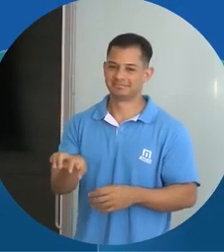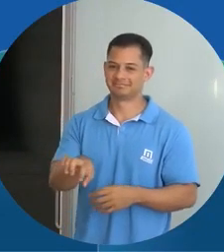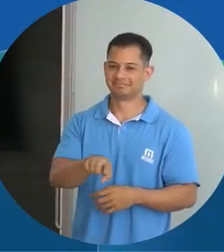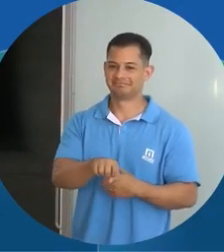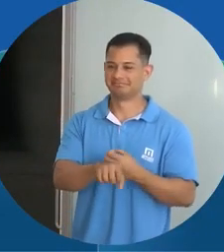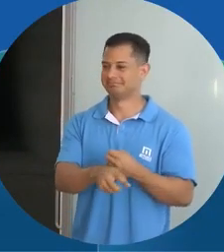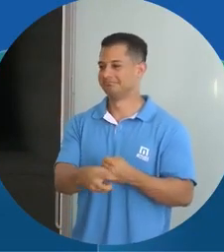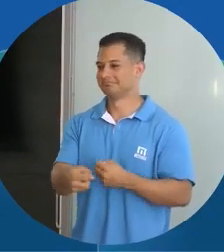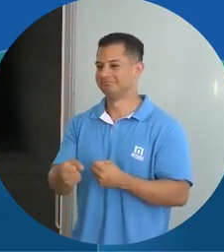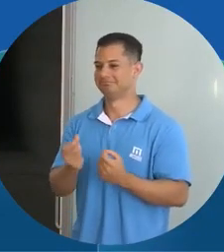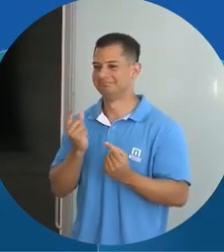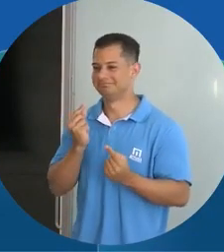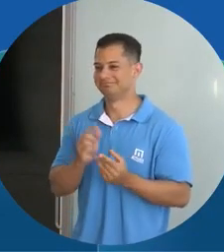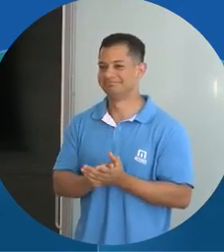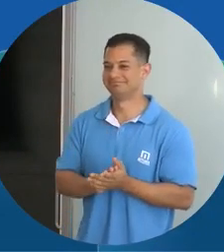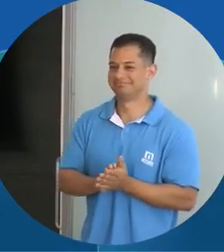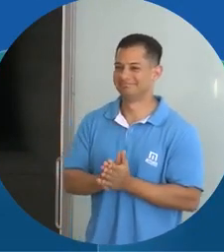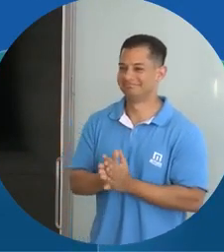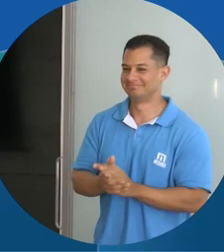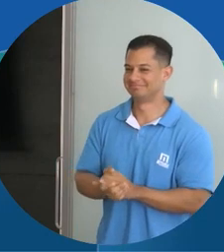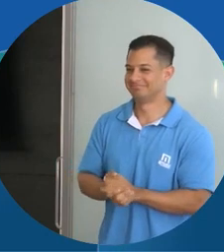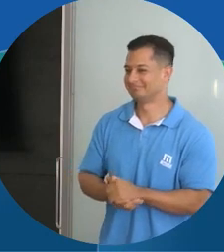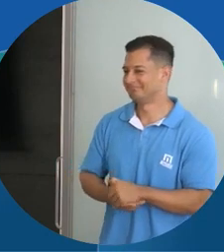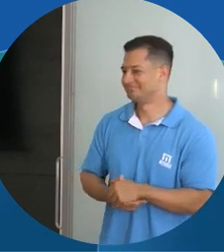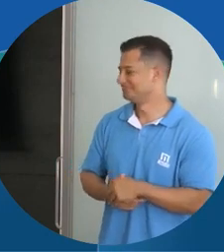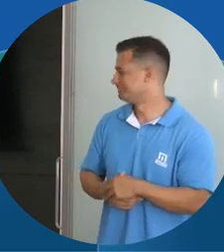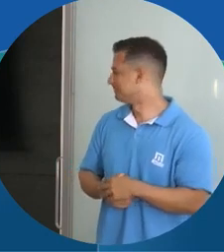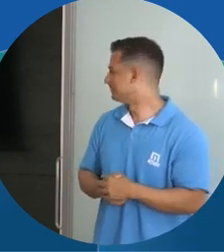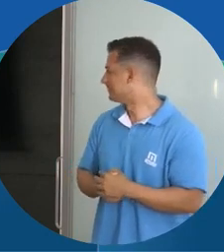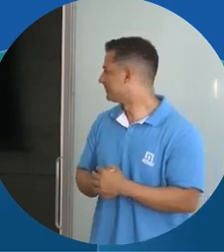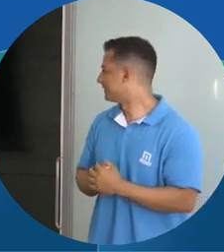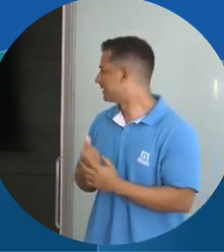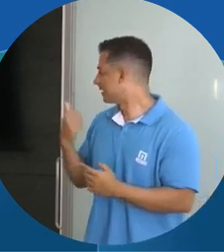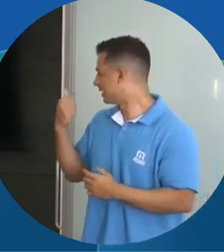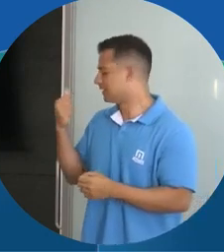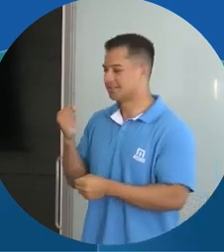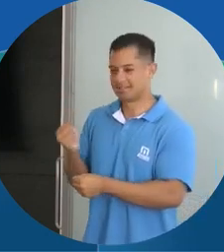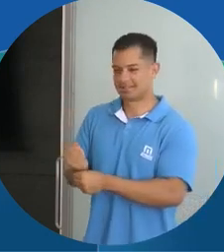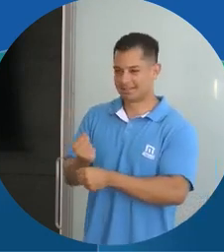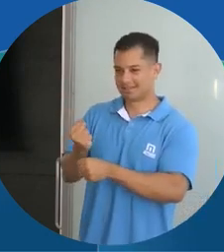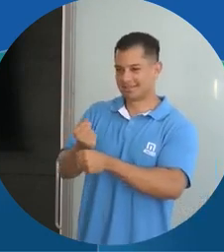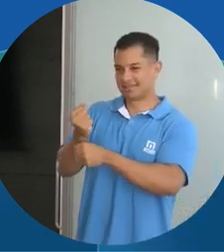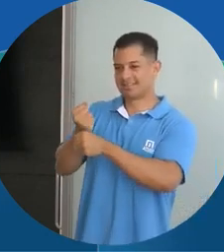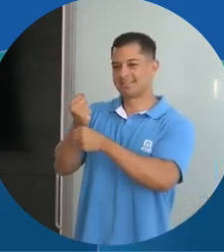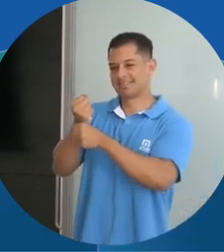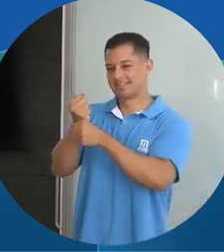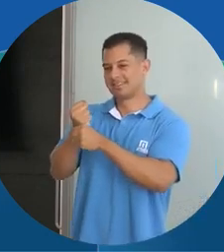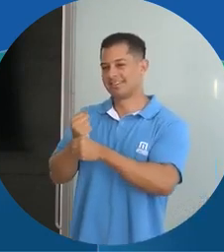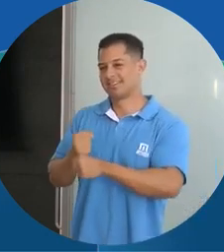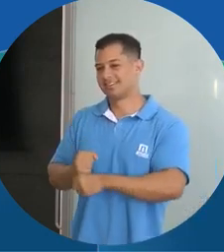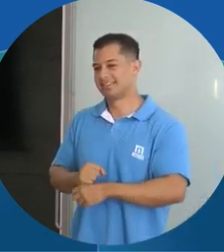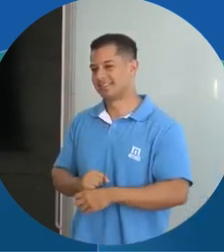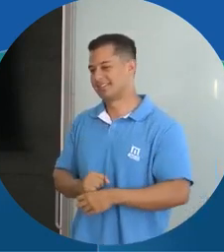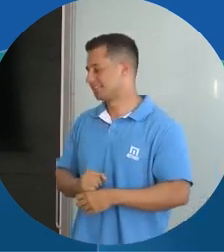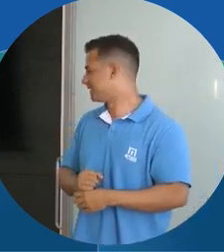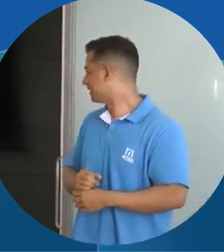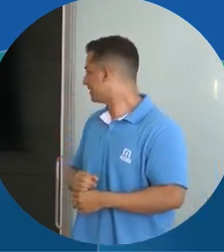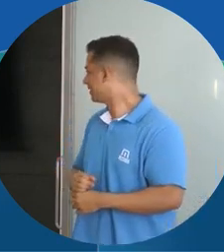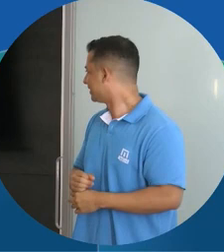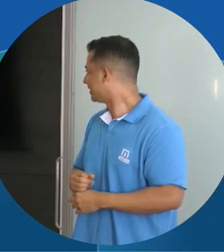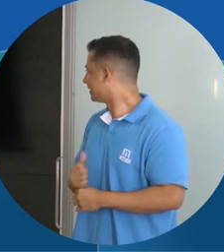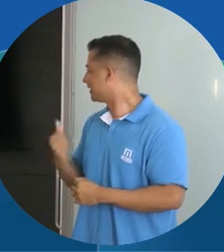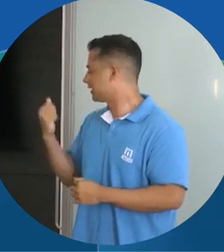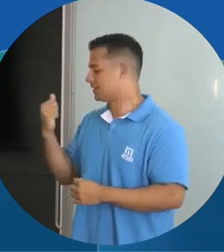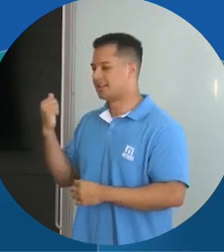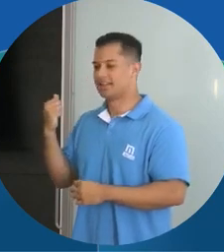Então, aqui a gente também tem umas fotos do viaduto em obra, né, para ilustrar aí a parte do projeto. Nesse caso, foi um viaduto